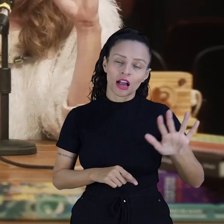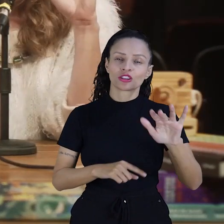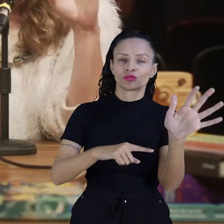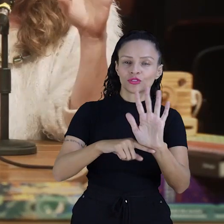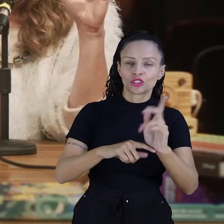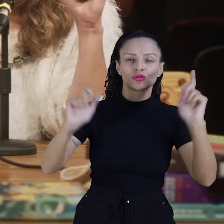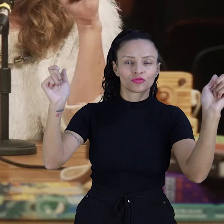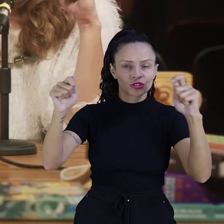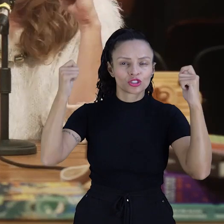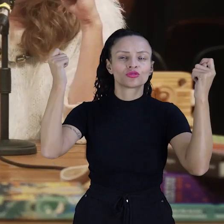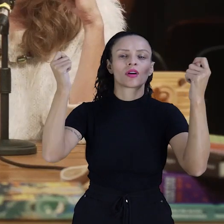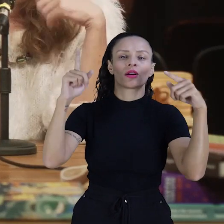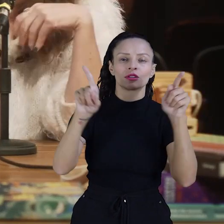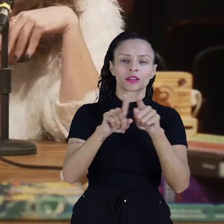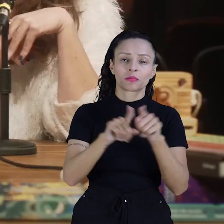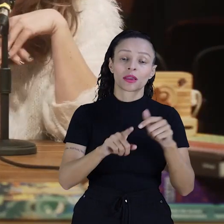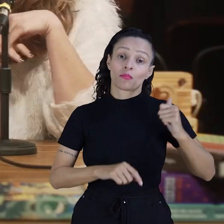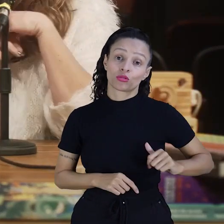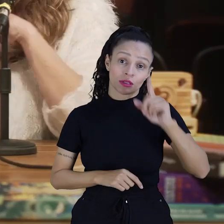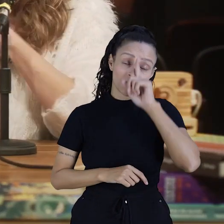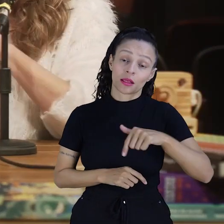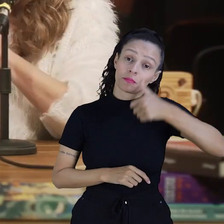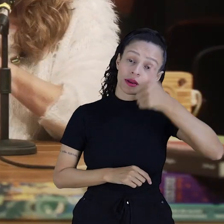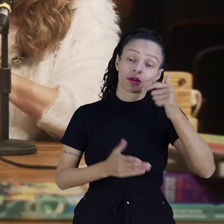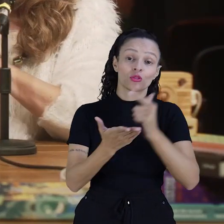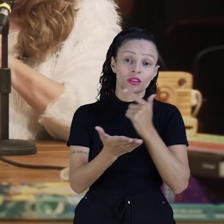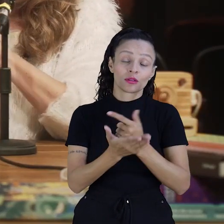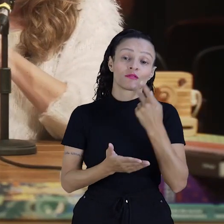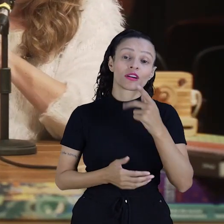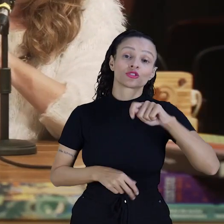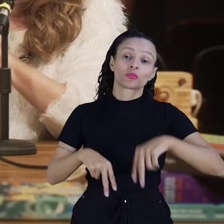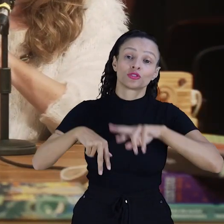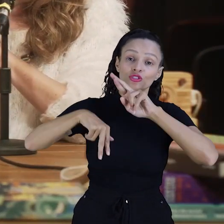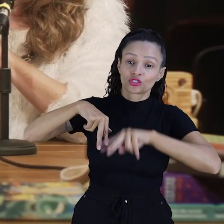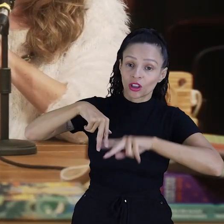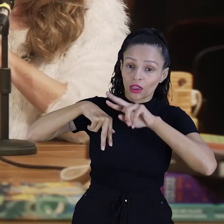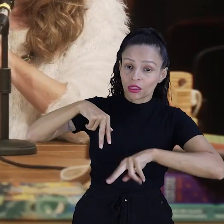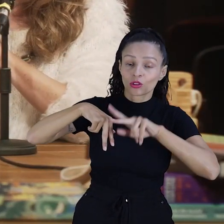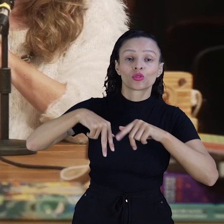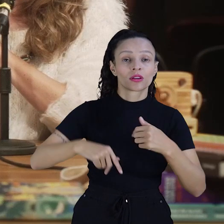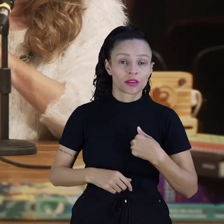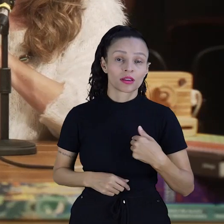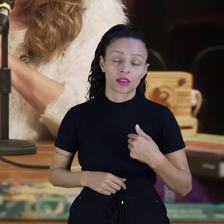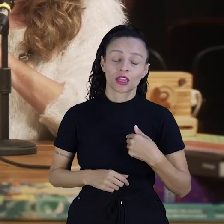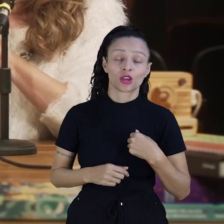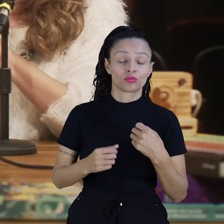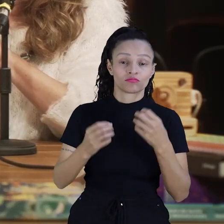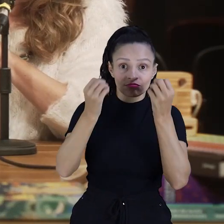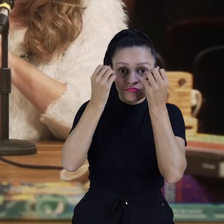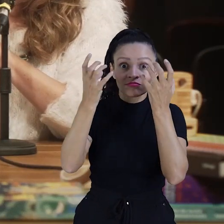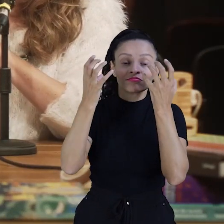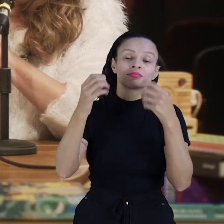imagens, vídeos, festivais. Você falando da Bolsa Amarela, talvez tenha sido o primeiro livro que discute questão de gênero que eu que eu imprimi